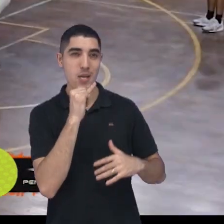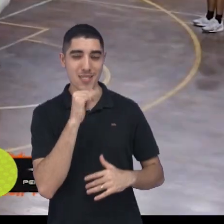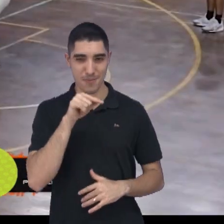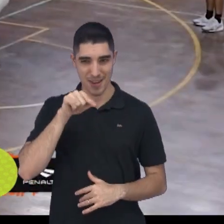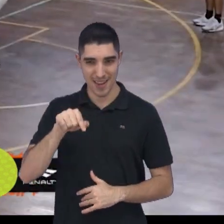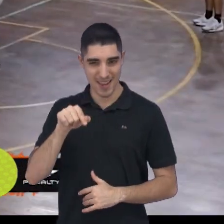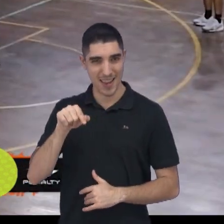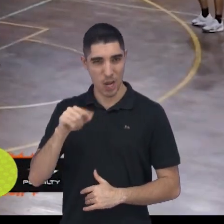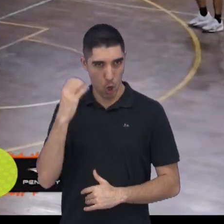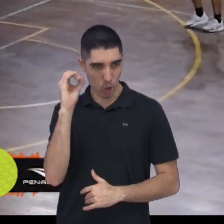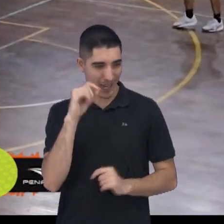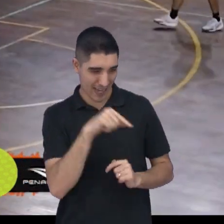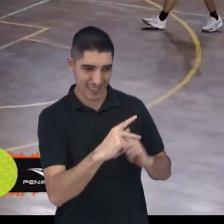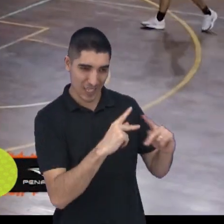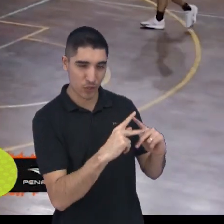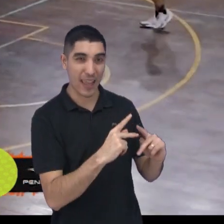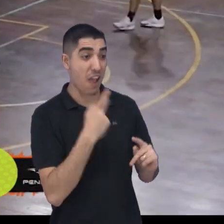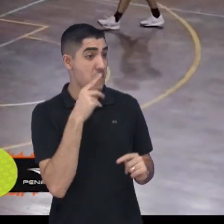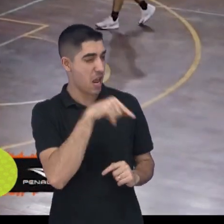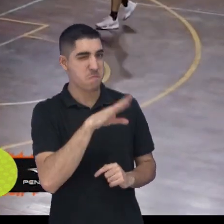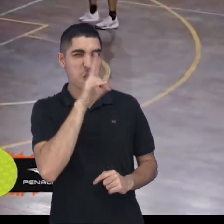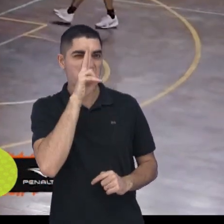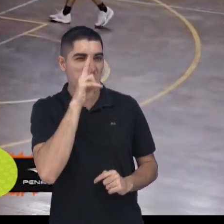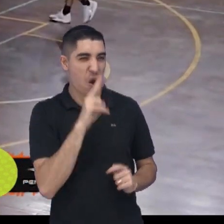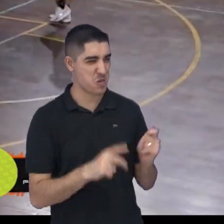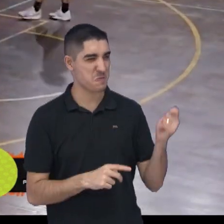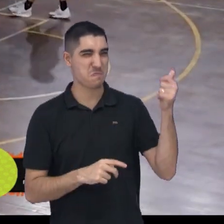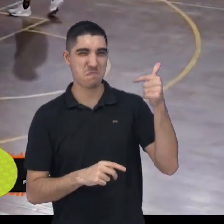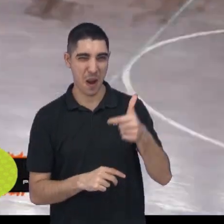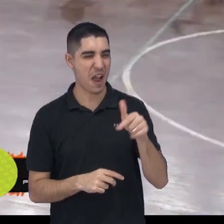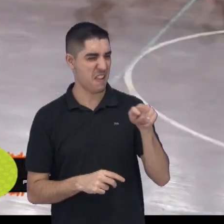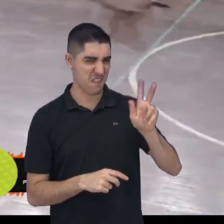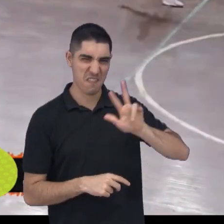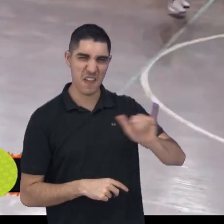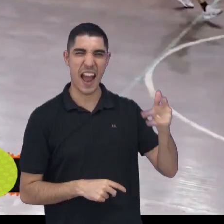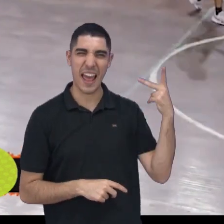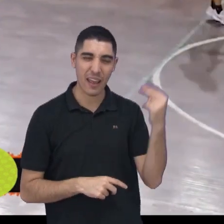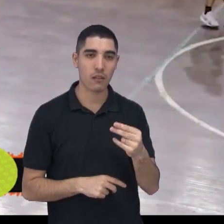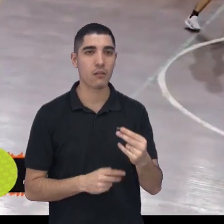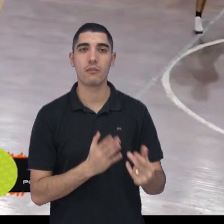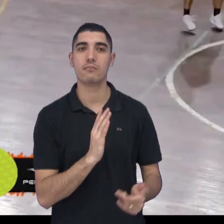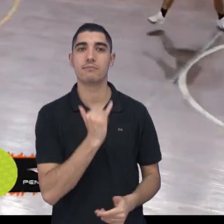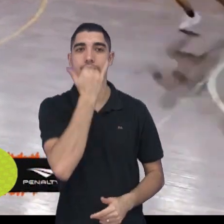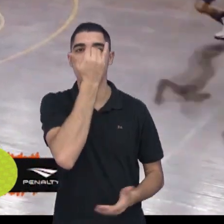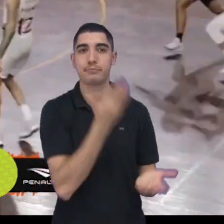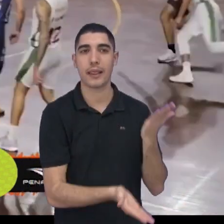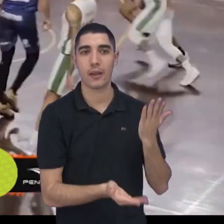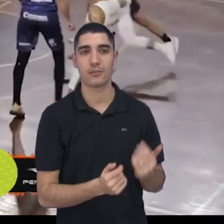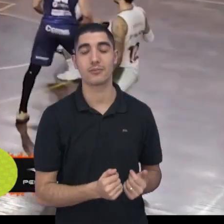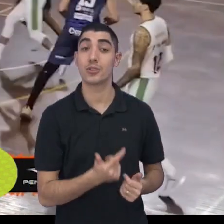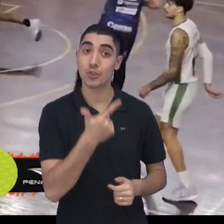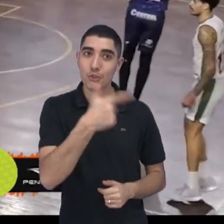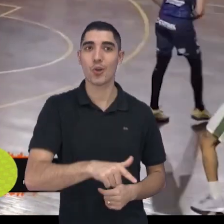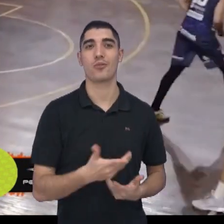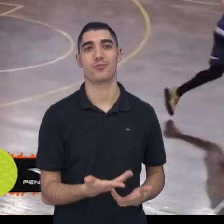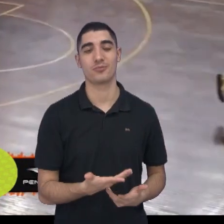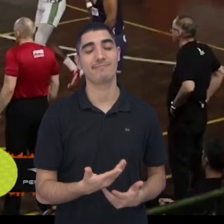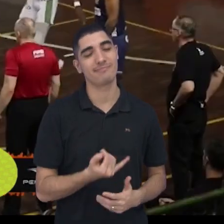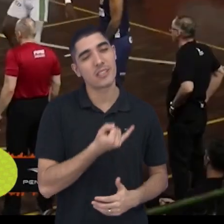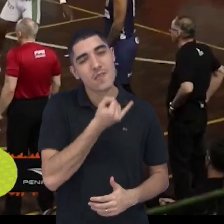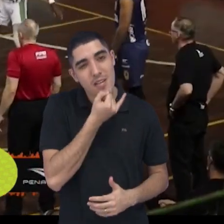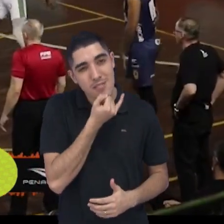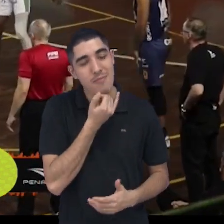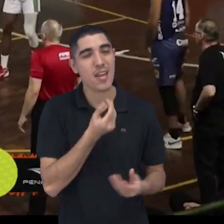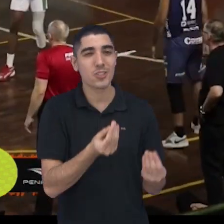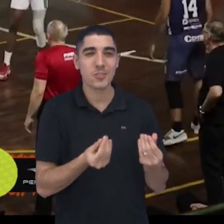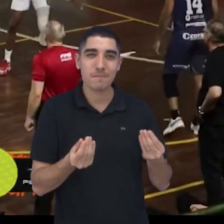perde. É a 2ª vez que a gente fala no Campeonato Paulista. Não, o São José vai vencer. E aí perde. É uma derrota que, infelizmente, quebra um